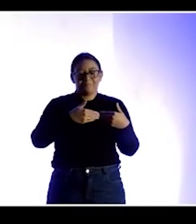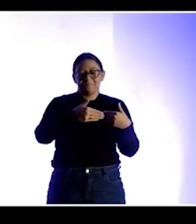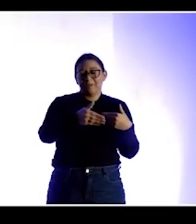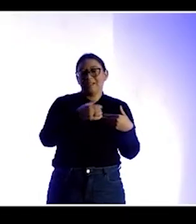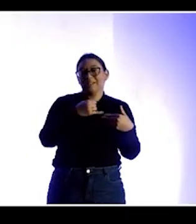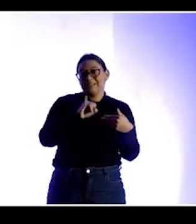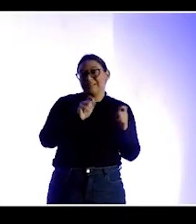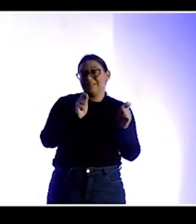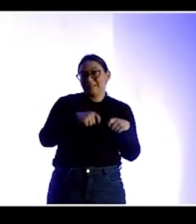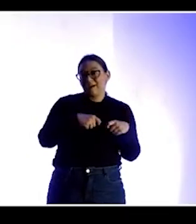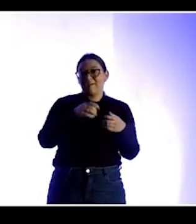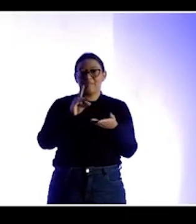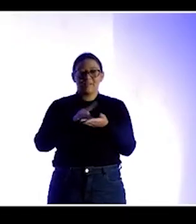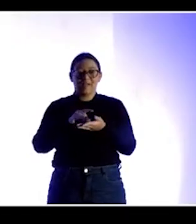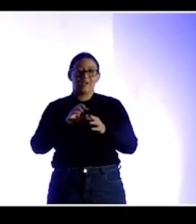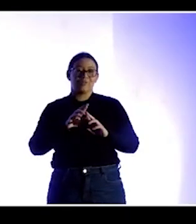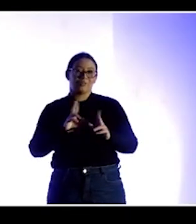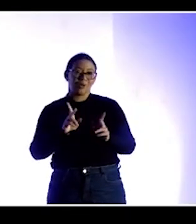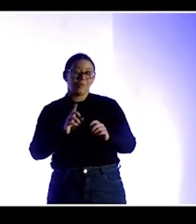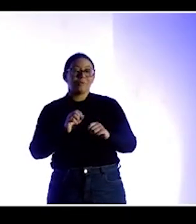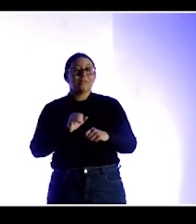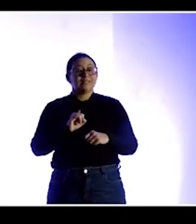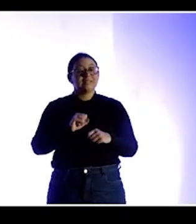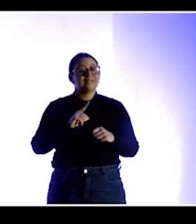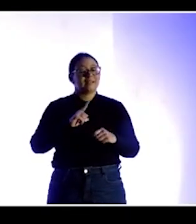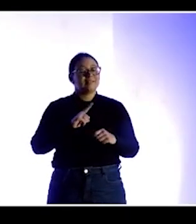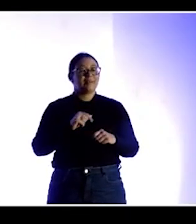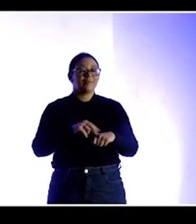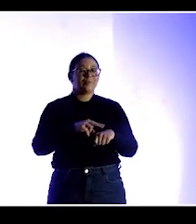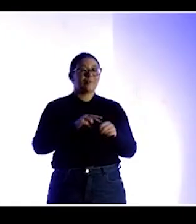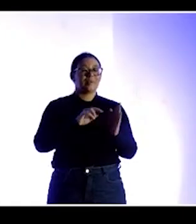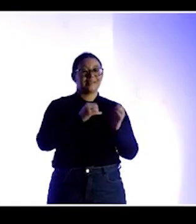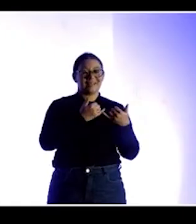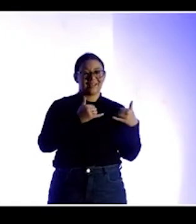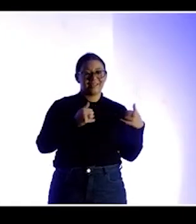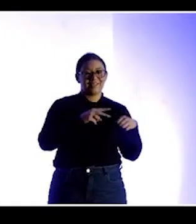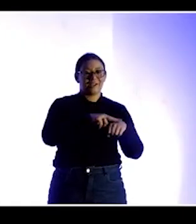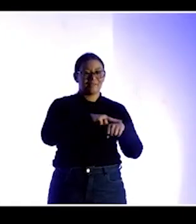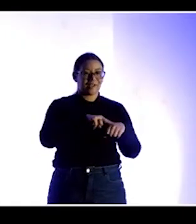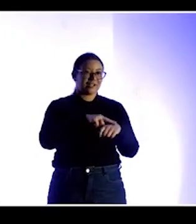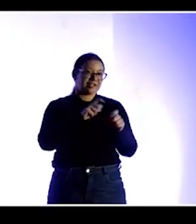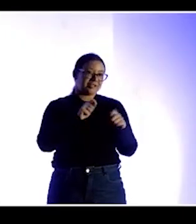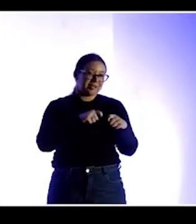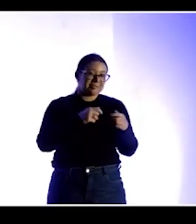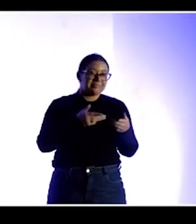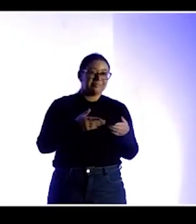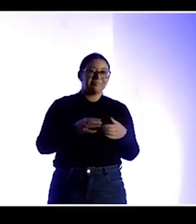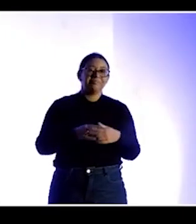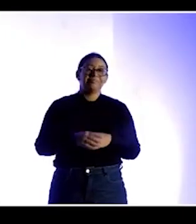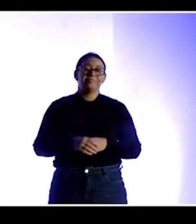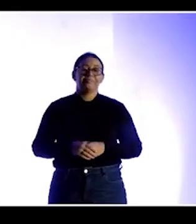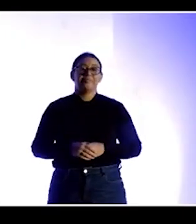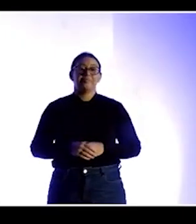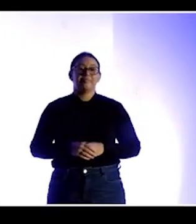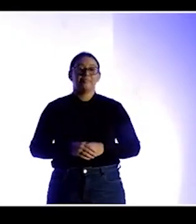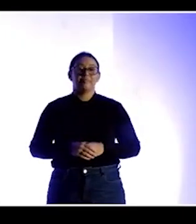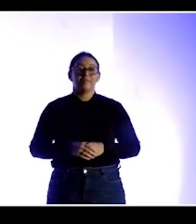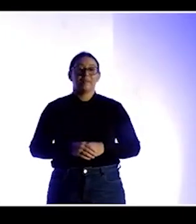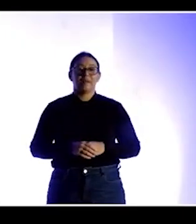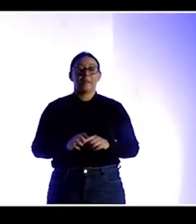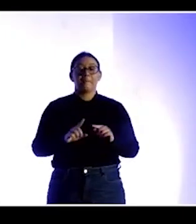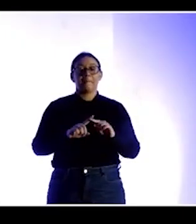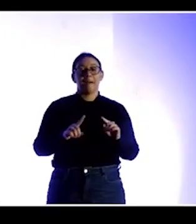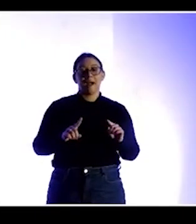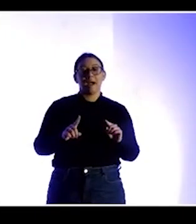nós, então, tem uma perspectiva de hidrogênio verde muito boa aqui no Brasil. Uma coisa importante da conversa de hidrogênio